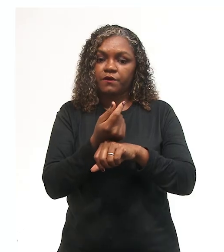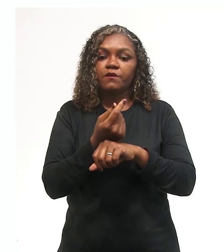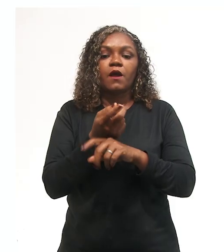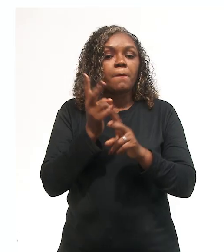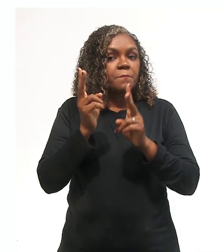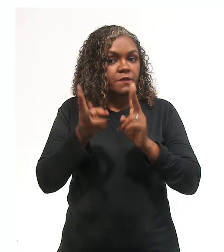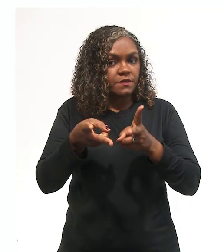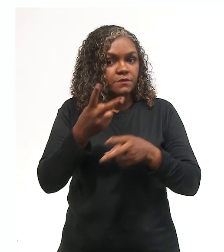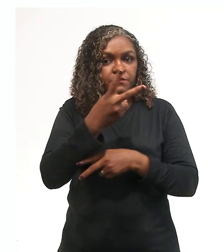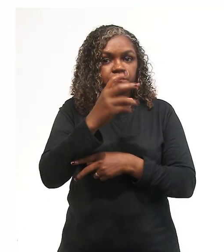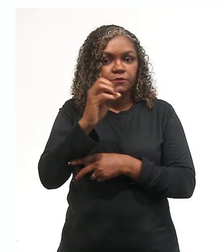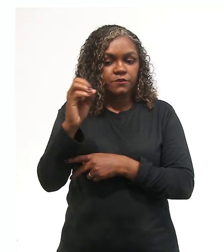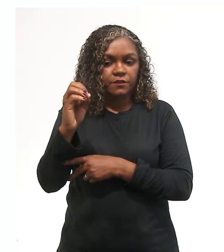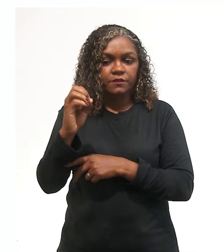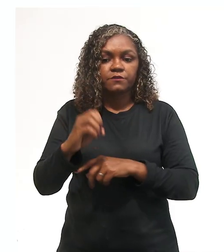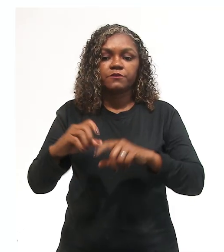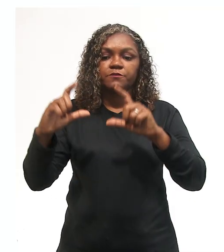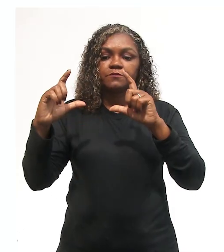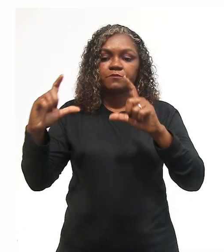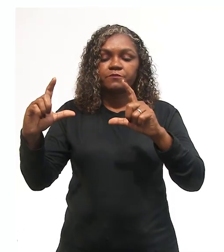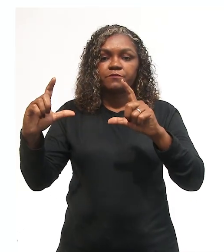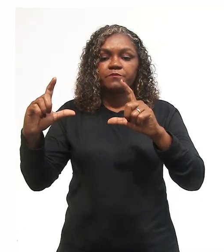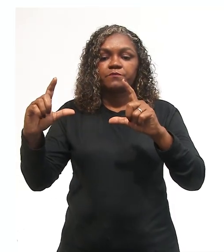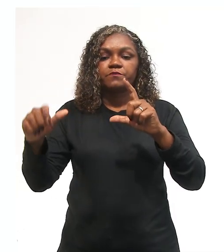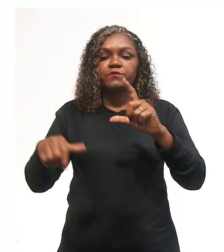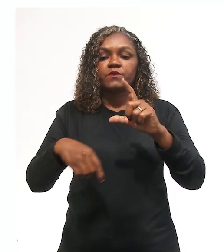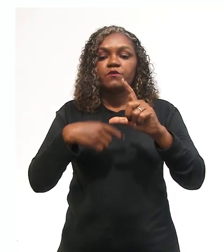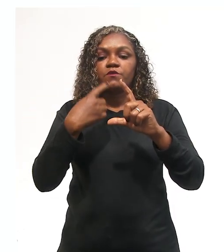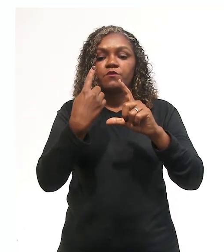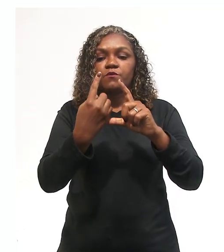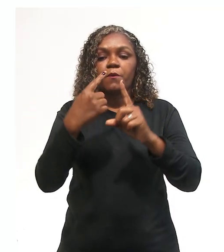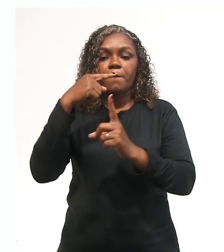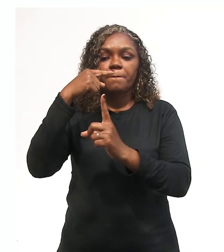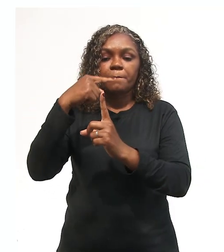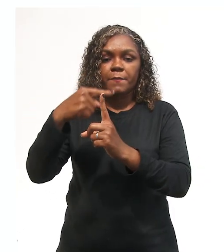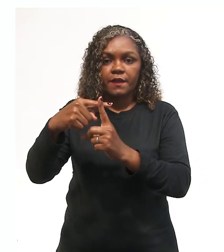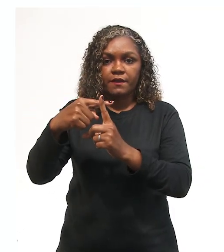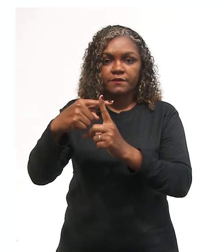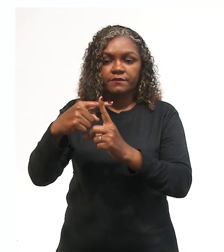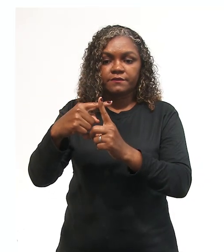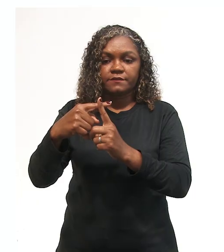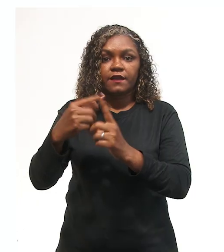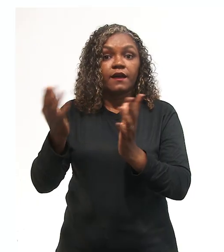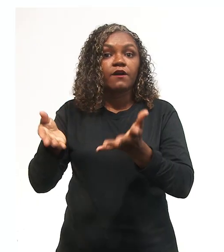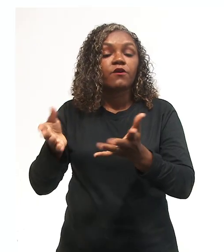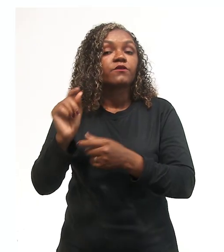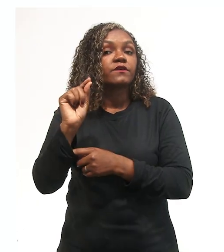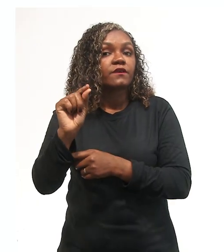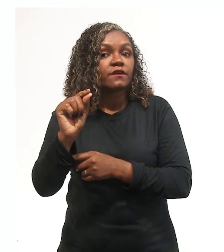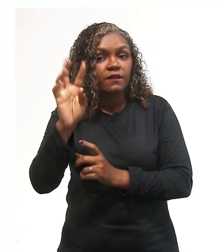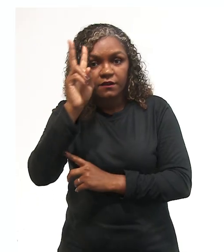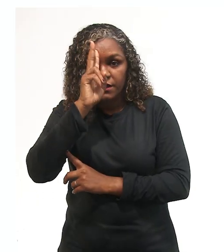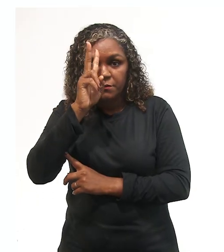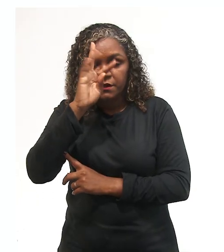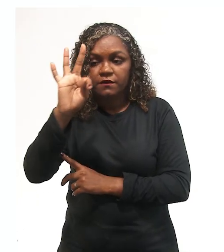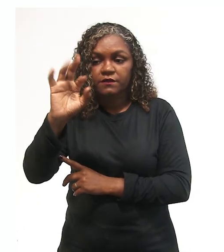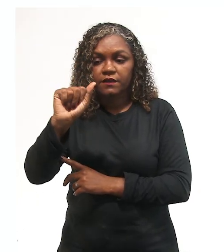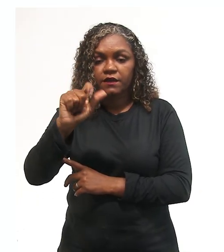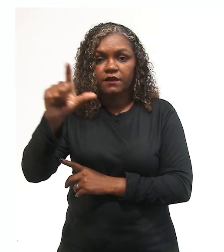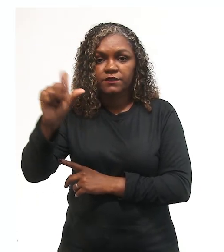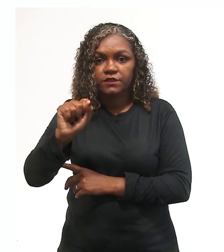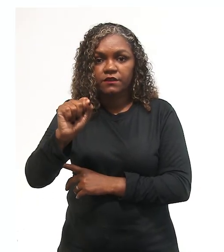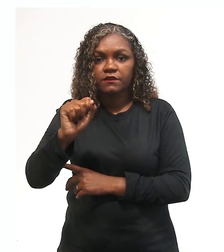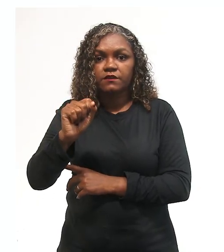né? Da fórmula, mais a taxa, que agora vai ser de 12% ao